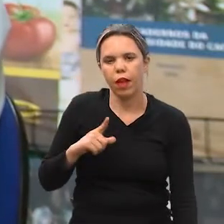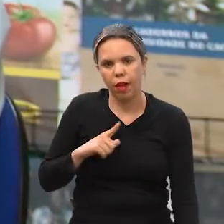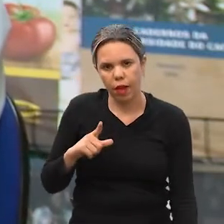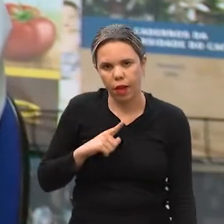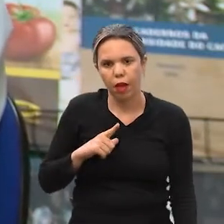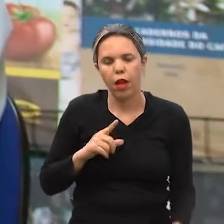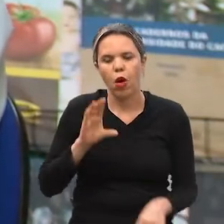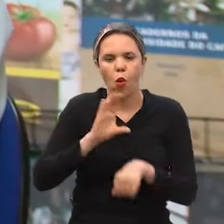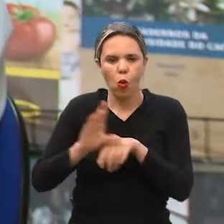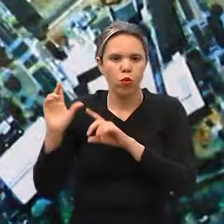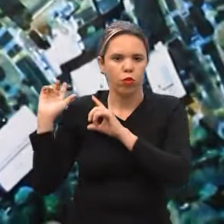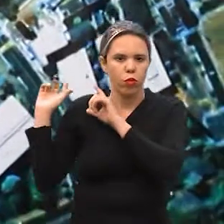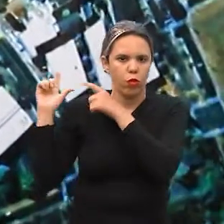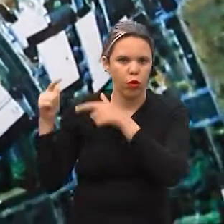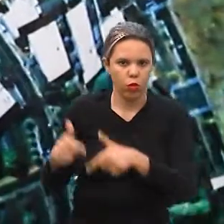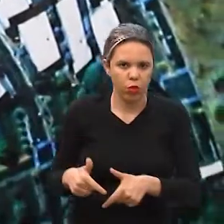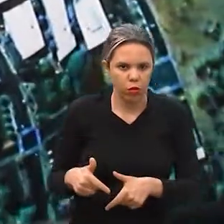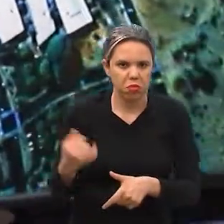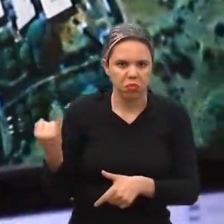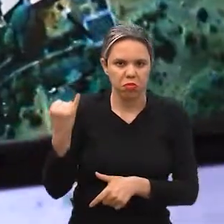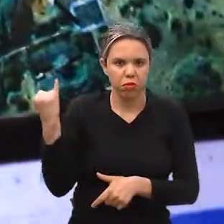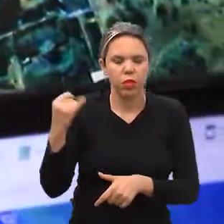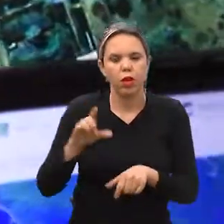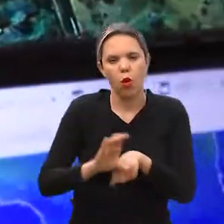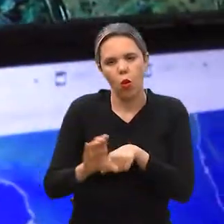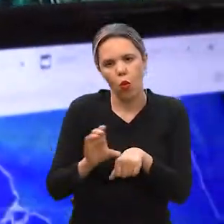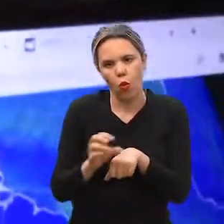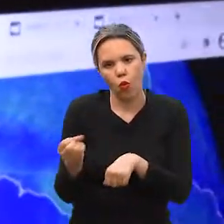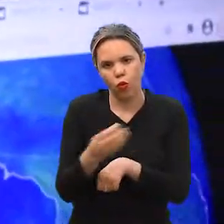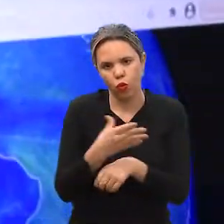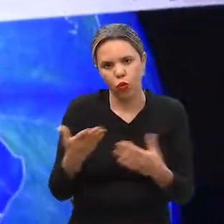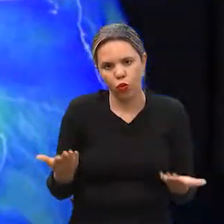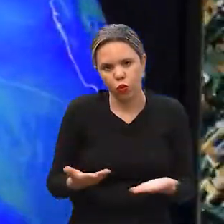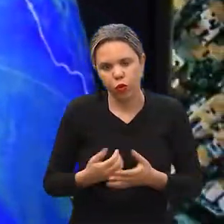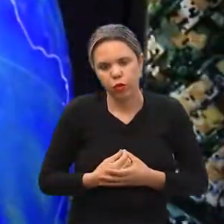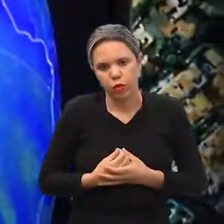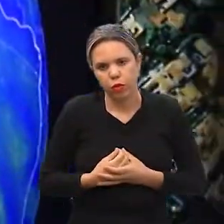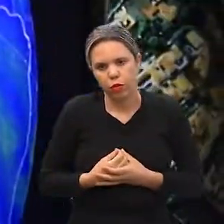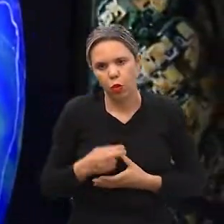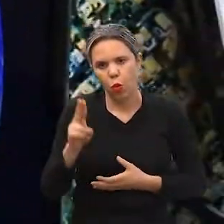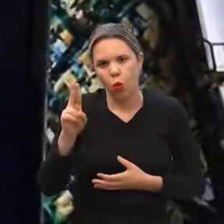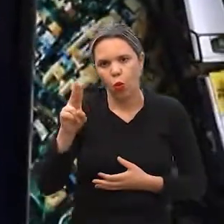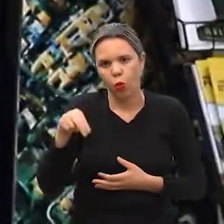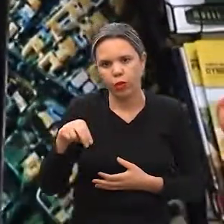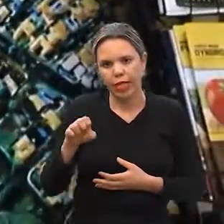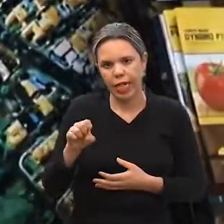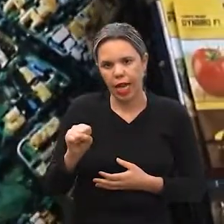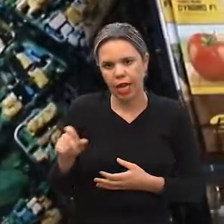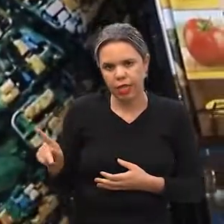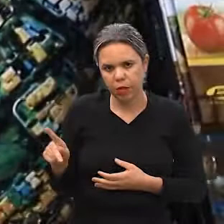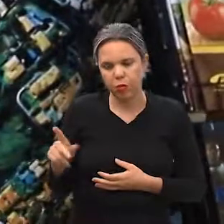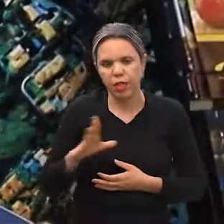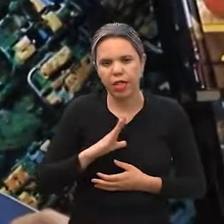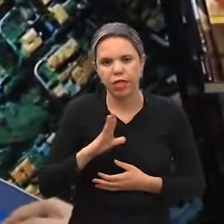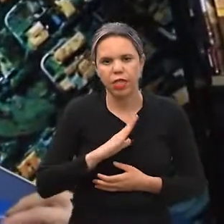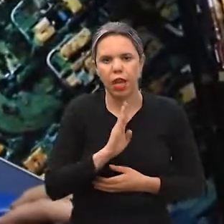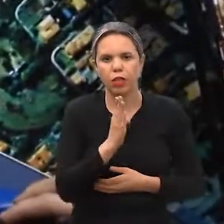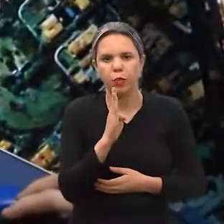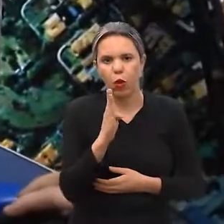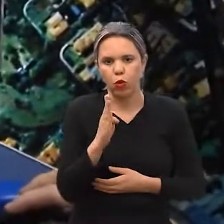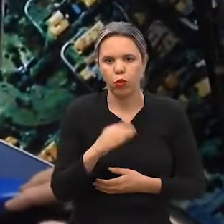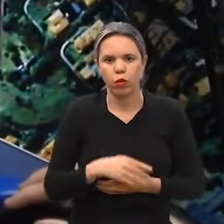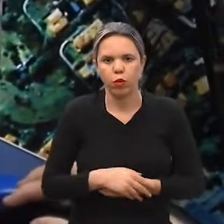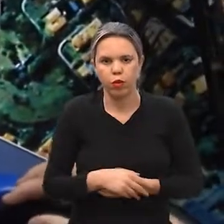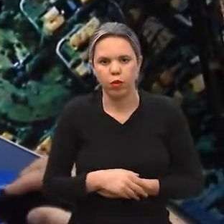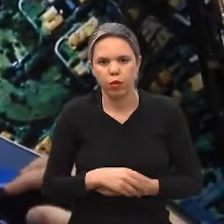muito tradicional, de ponta, e um curso mais recente na Unesp, em Bauru, que eles já têm